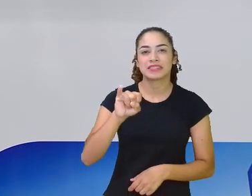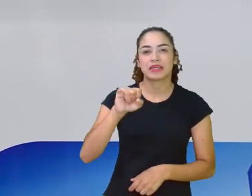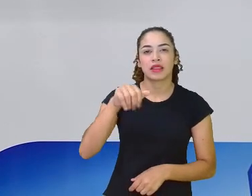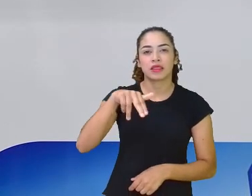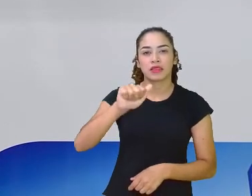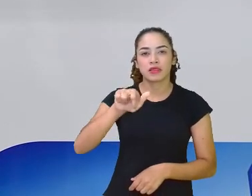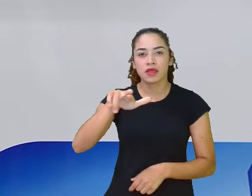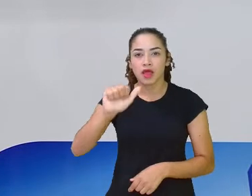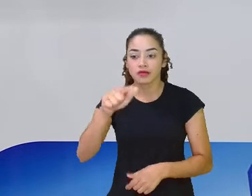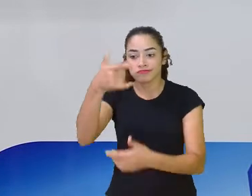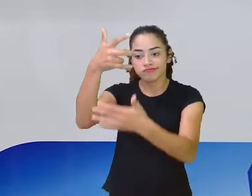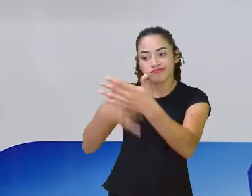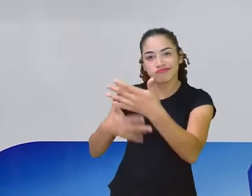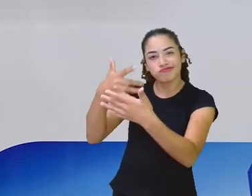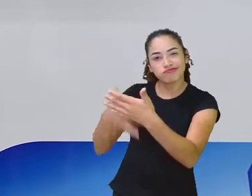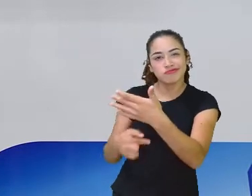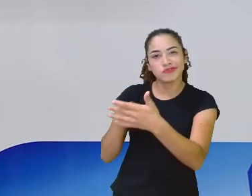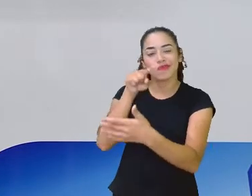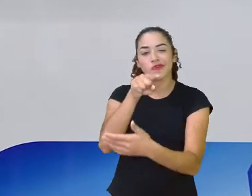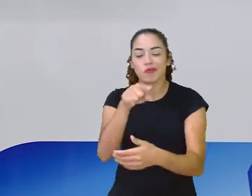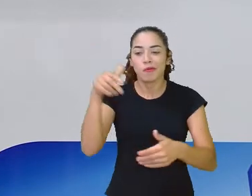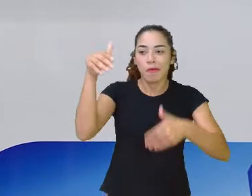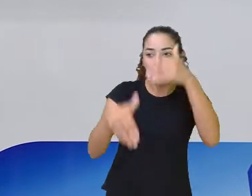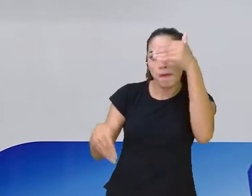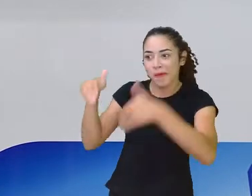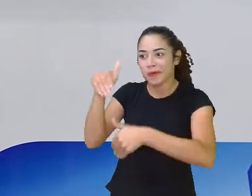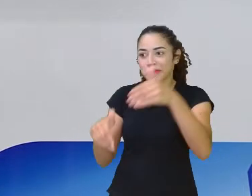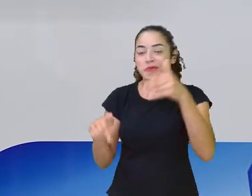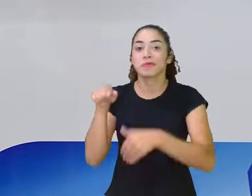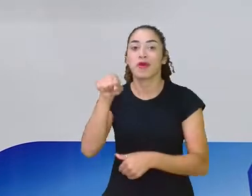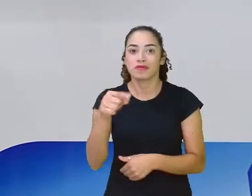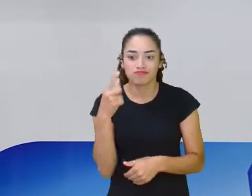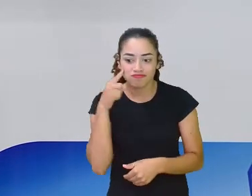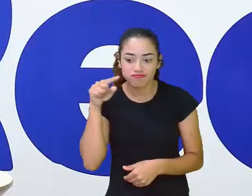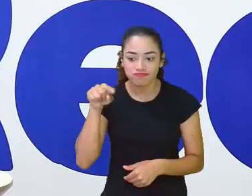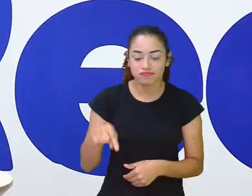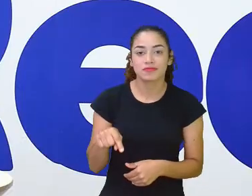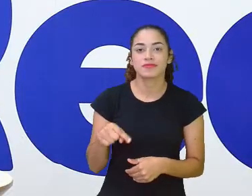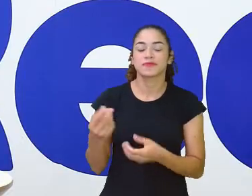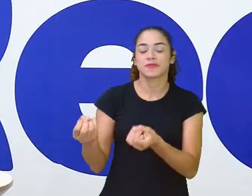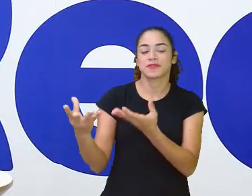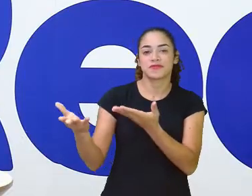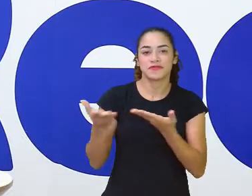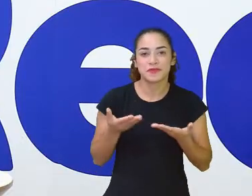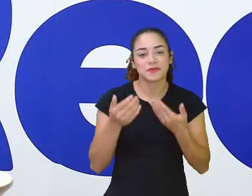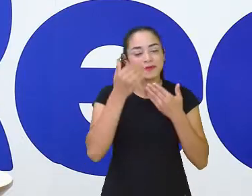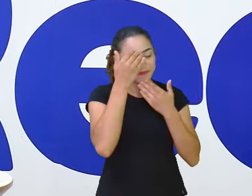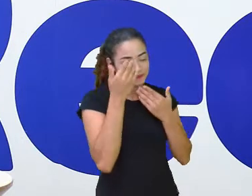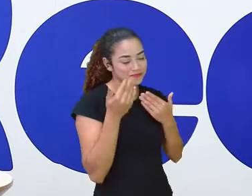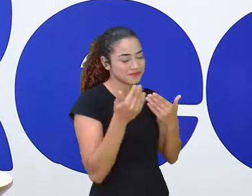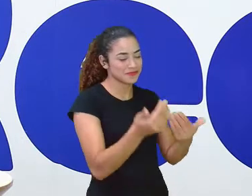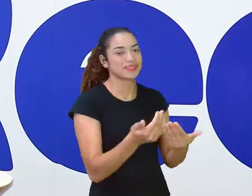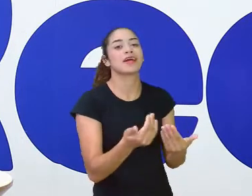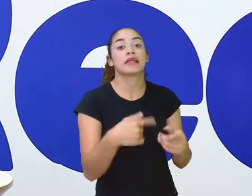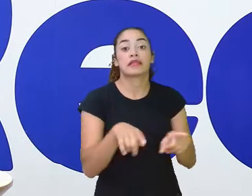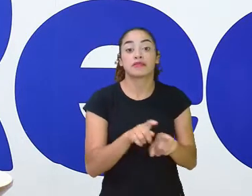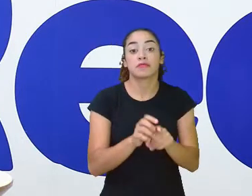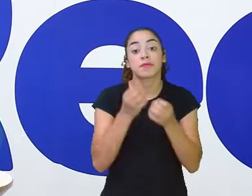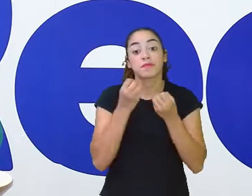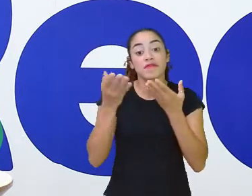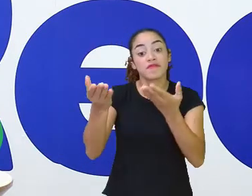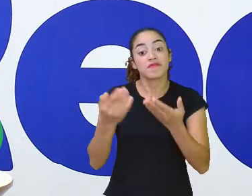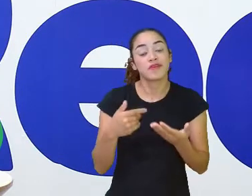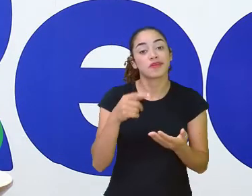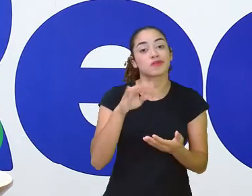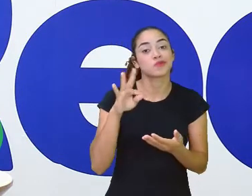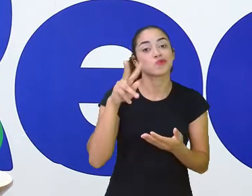acompanhar a participação ao vivo de todos. Seja bem-vinda, professora Sinara. Obrigada, professora Kátia. Bem-vinda aos nossos